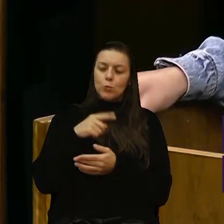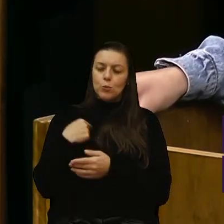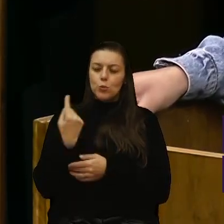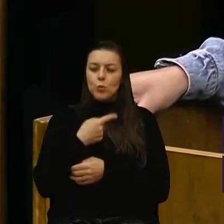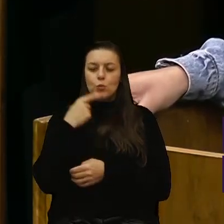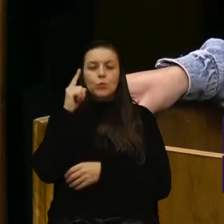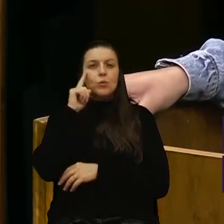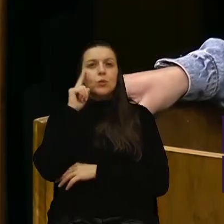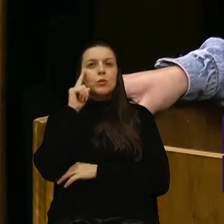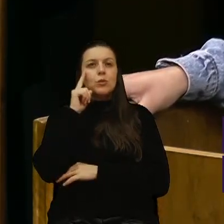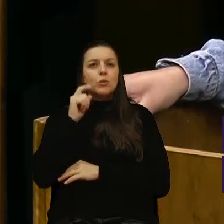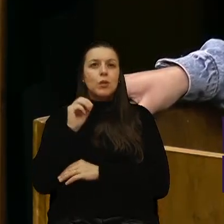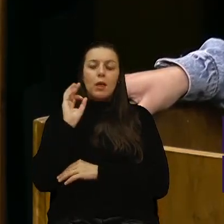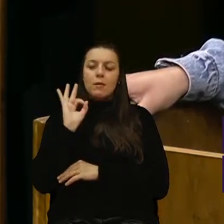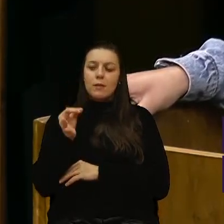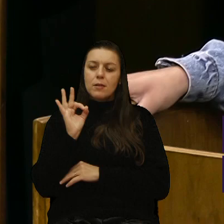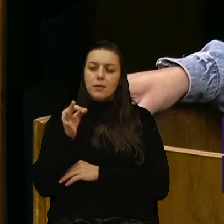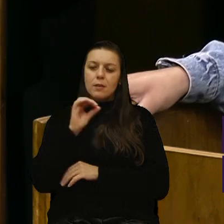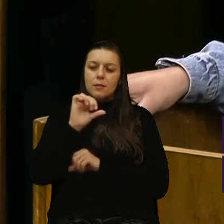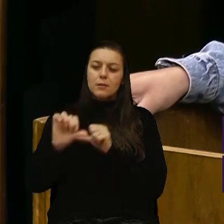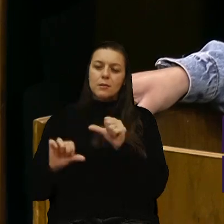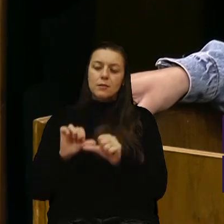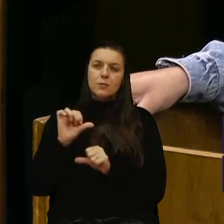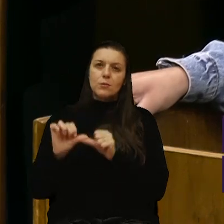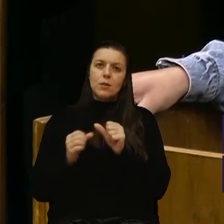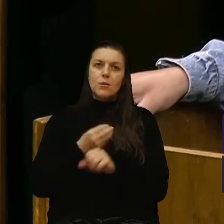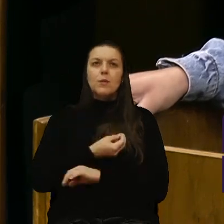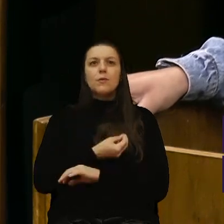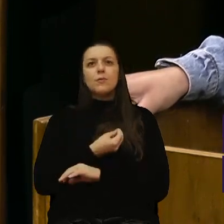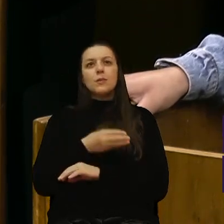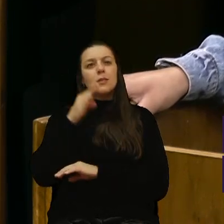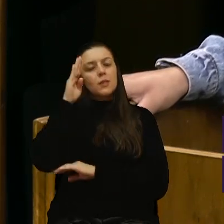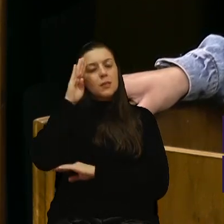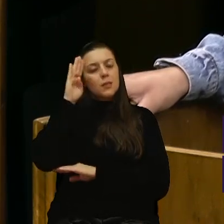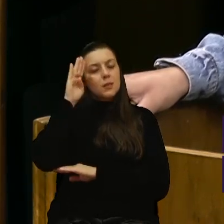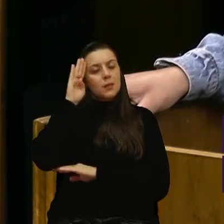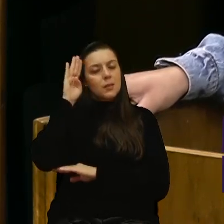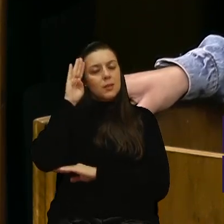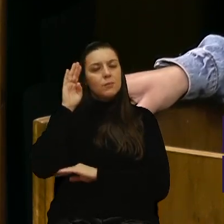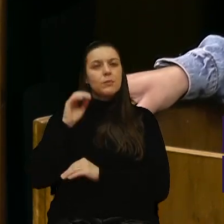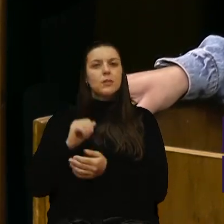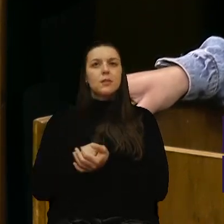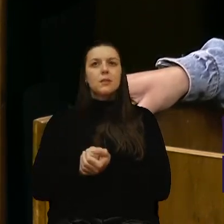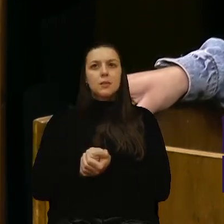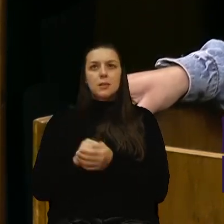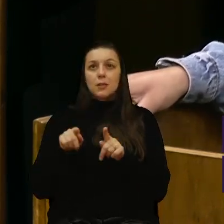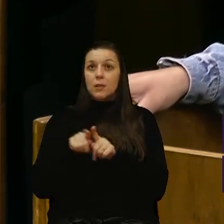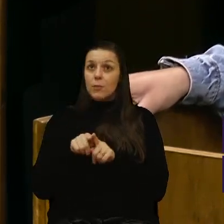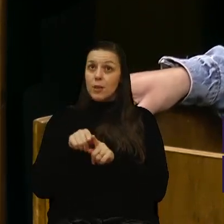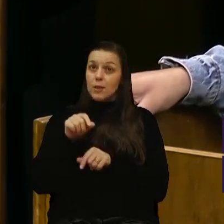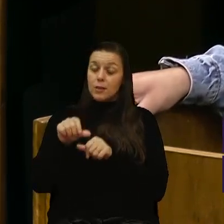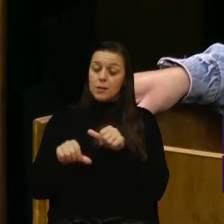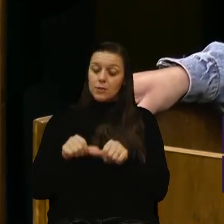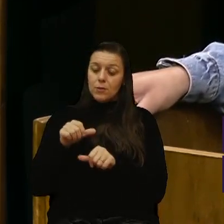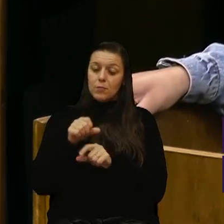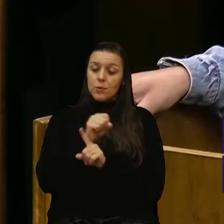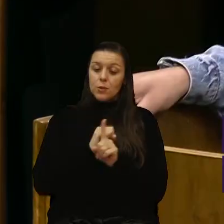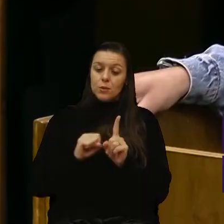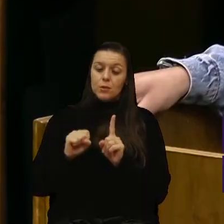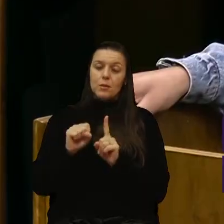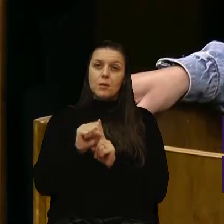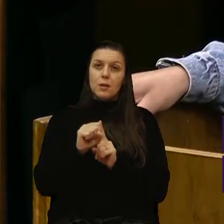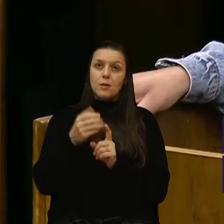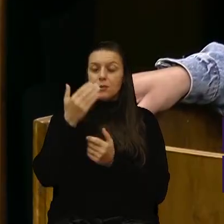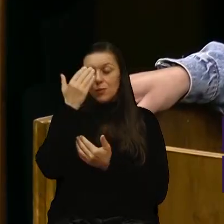a dia. Isso, com certeza, transforma a nossa vida acadêmica e, sem sombra de dúvidas, também transforma a nossa sociedade. Então,